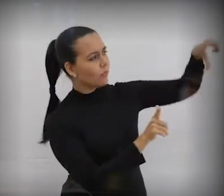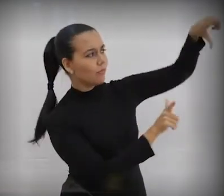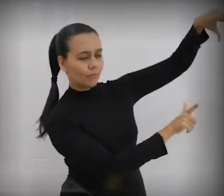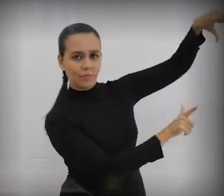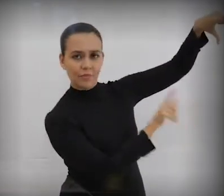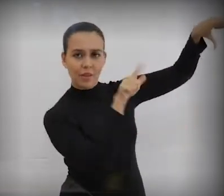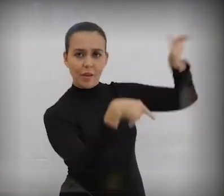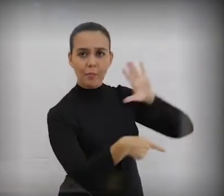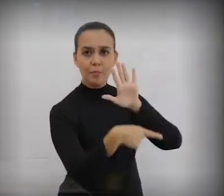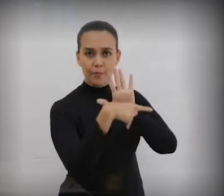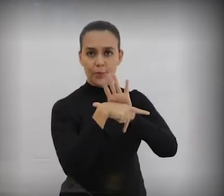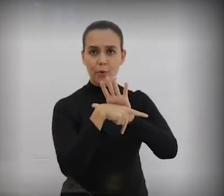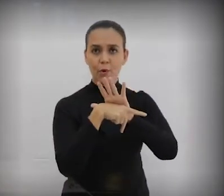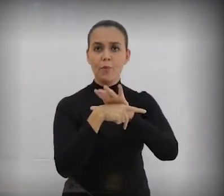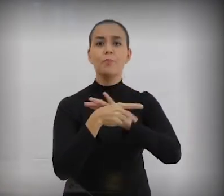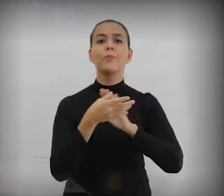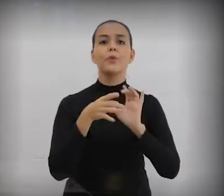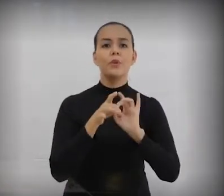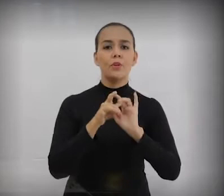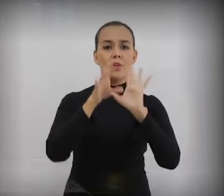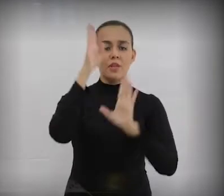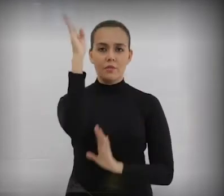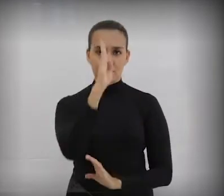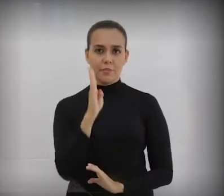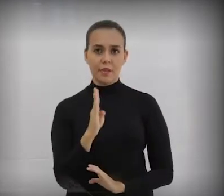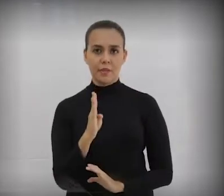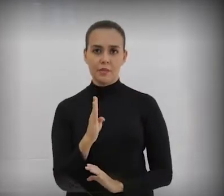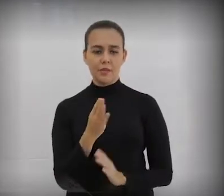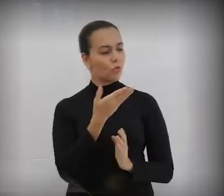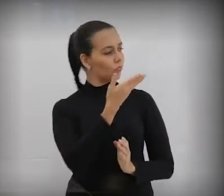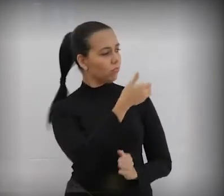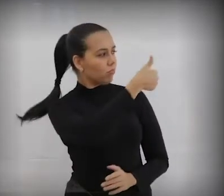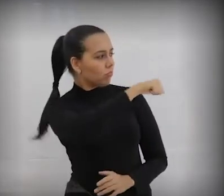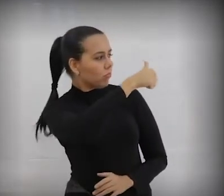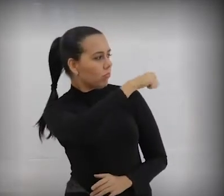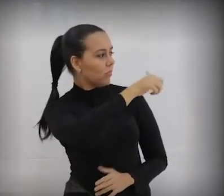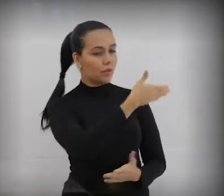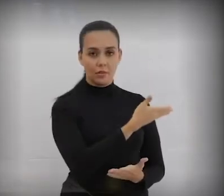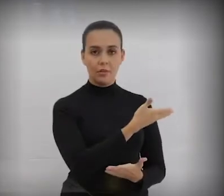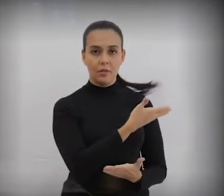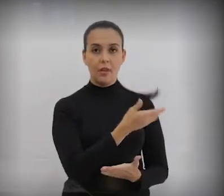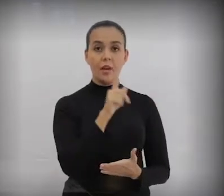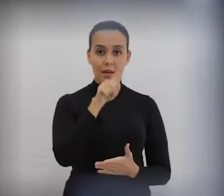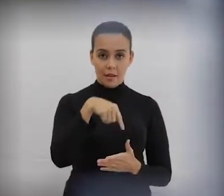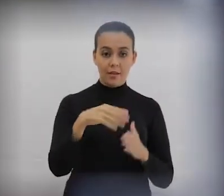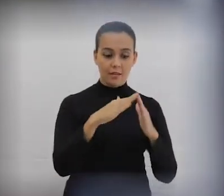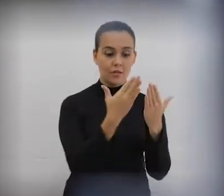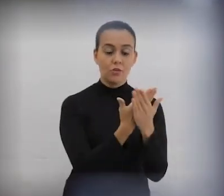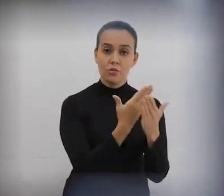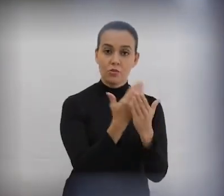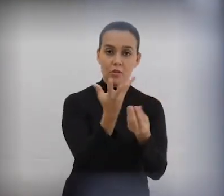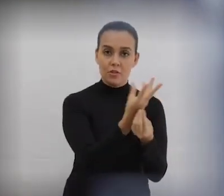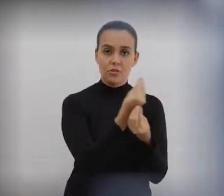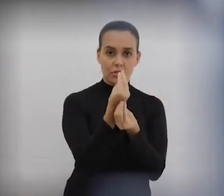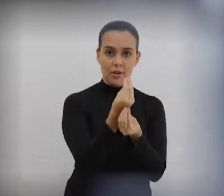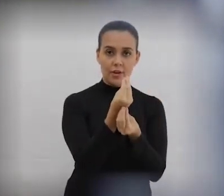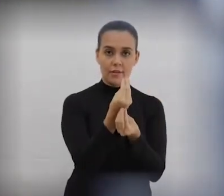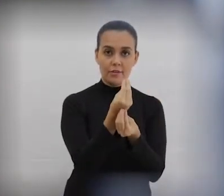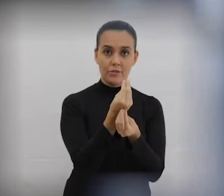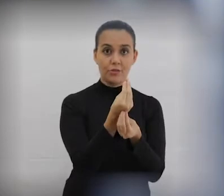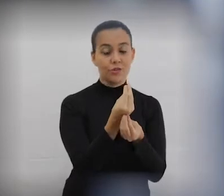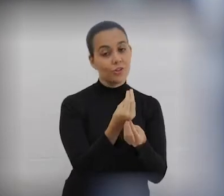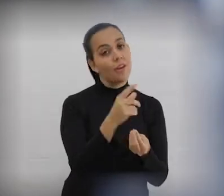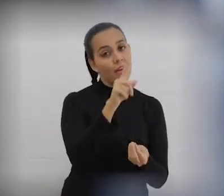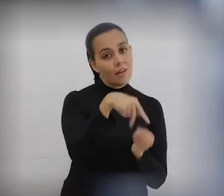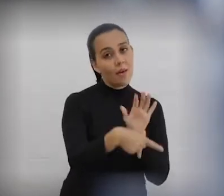Brasil. Então, você está falando de uma pintura histórica que é feita dentro da academia. A academia no Brasil ela era francesa, né?